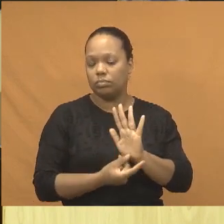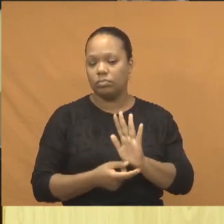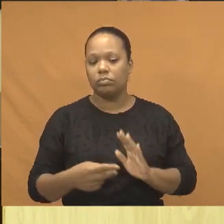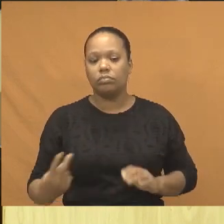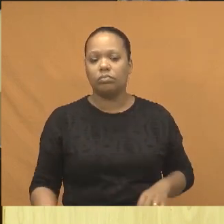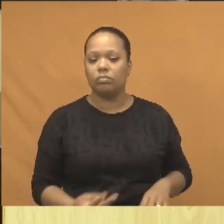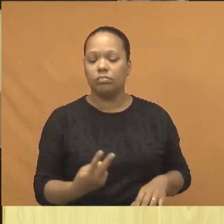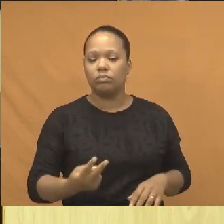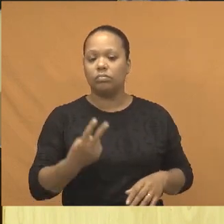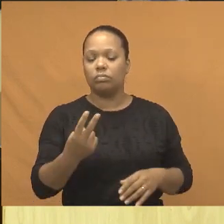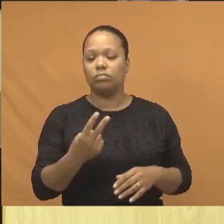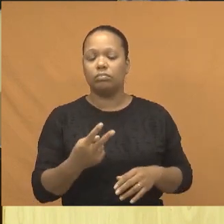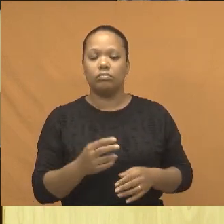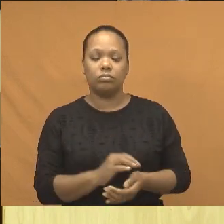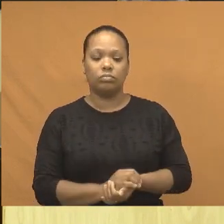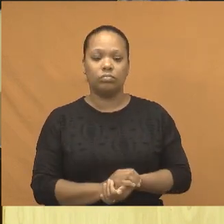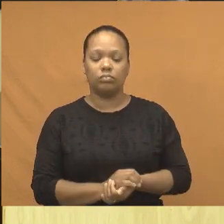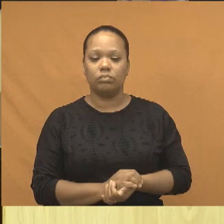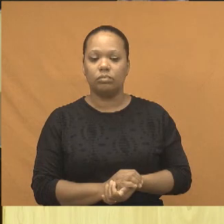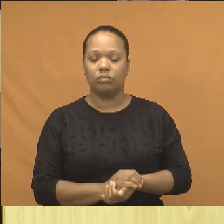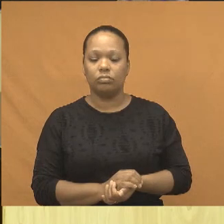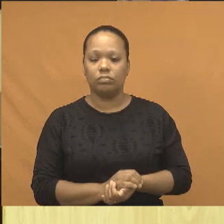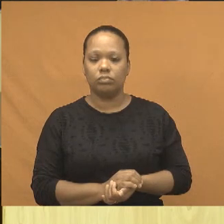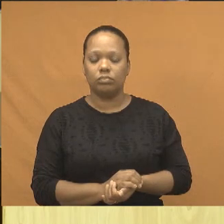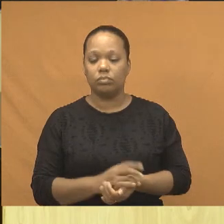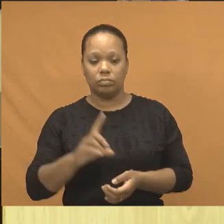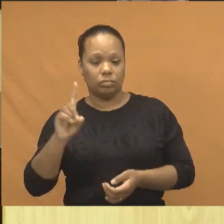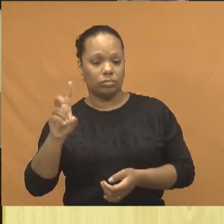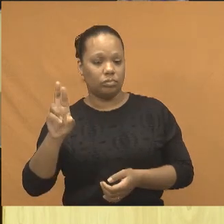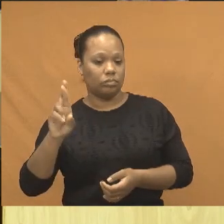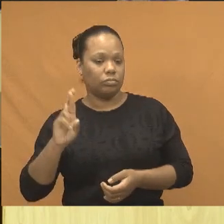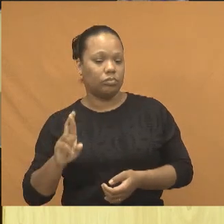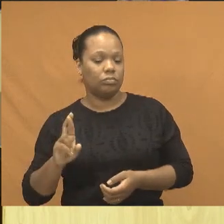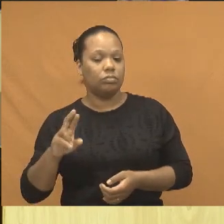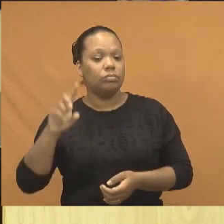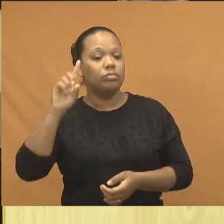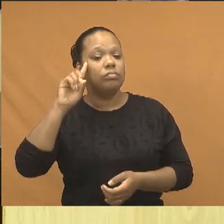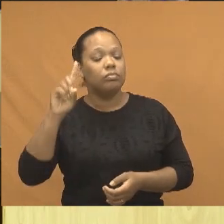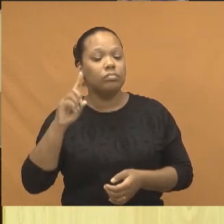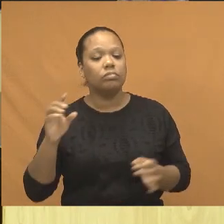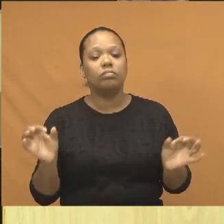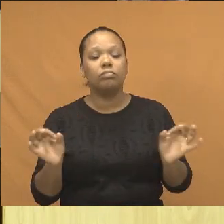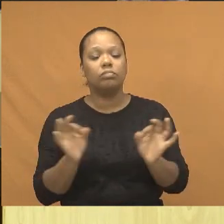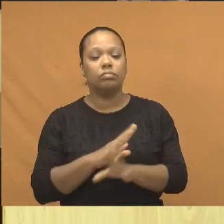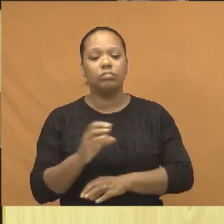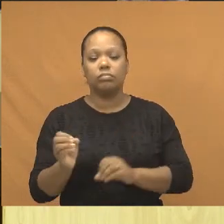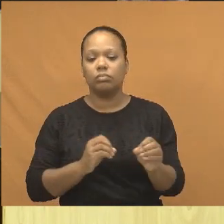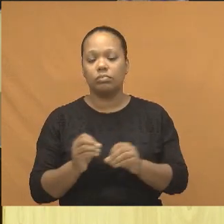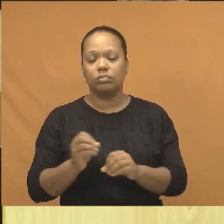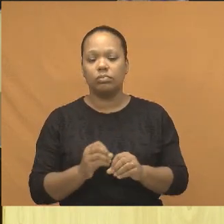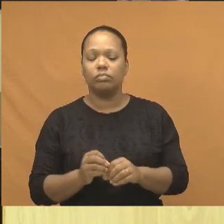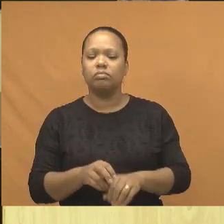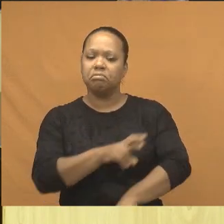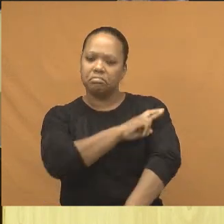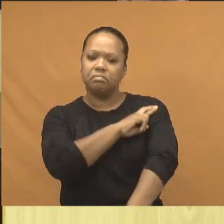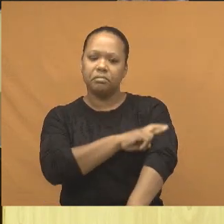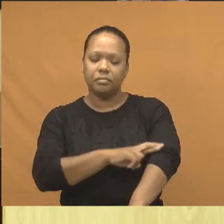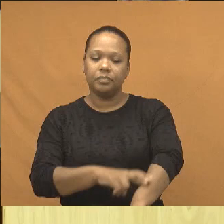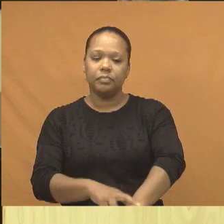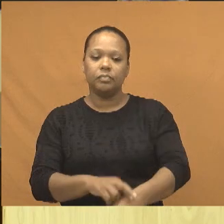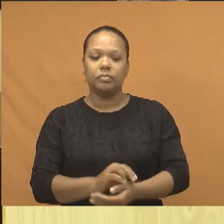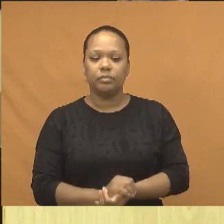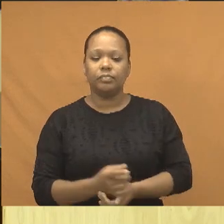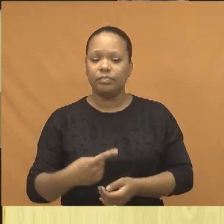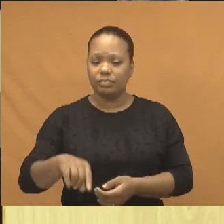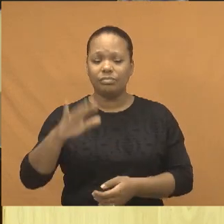Quinto, qual a expectativa do DER com relação à data de conclusão da obra? Ao fim, muito respeitosamente,